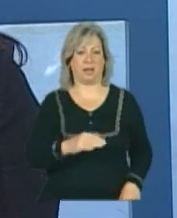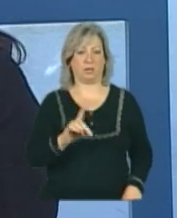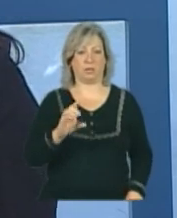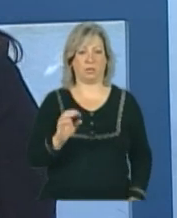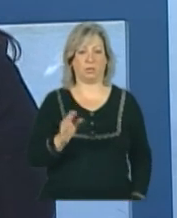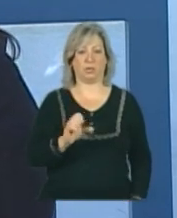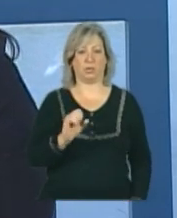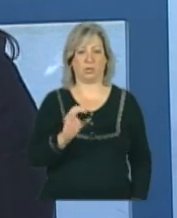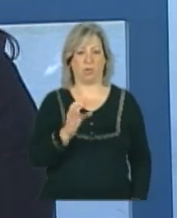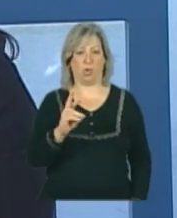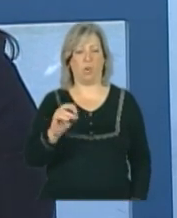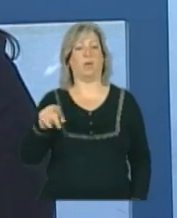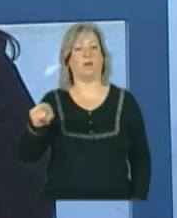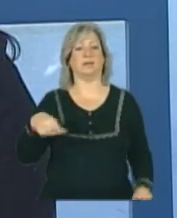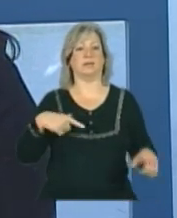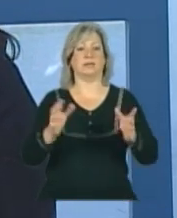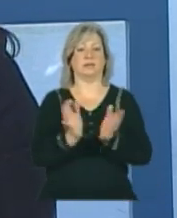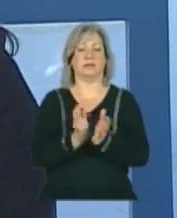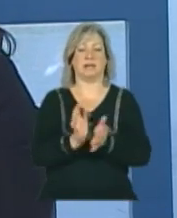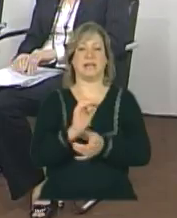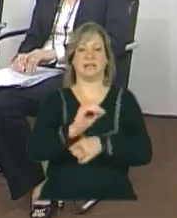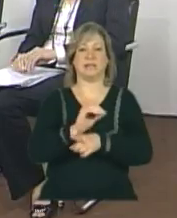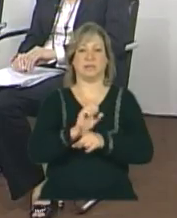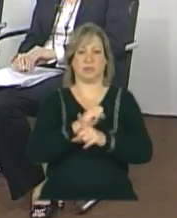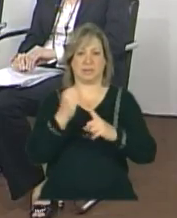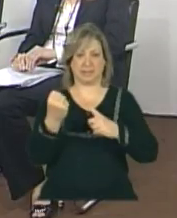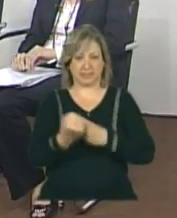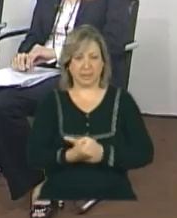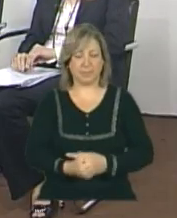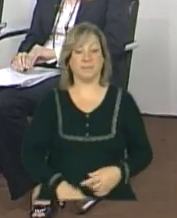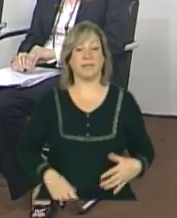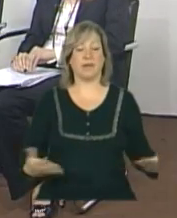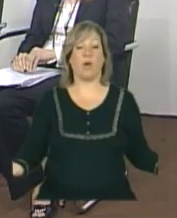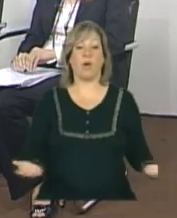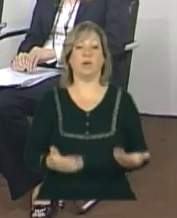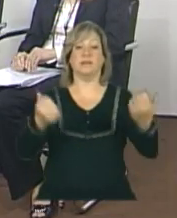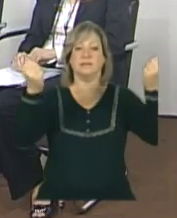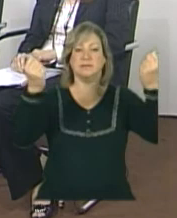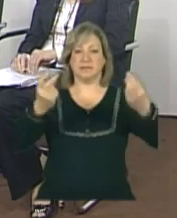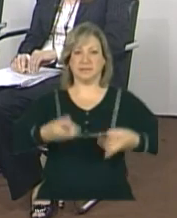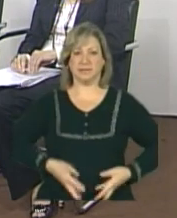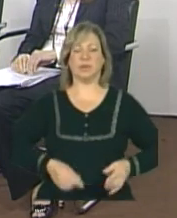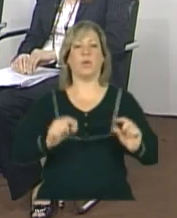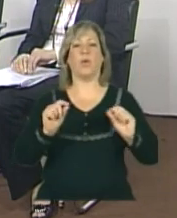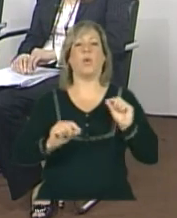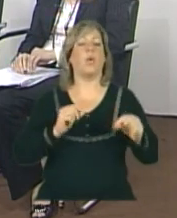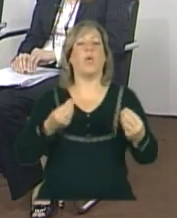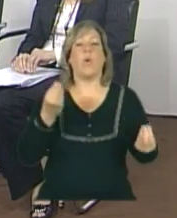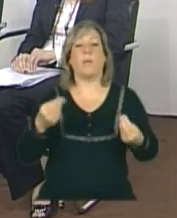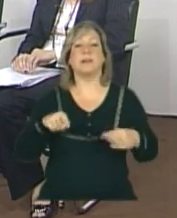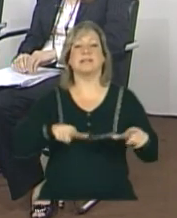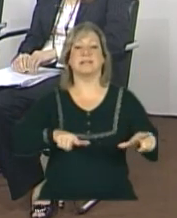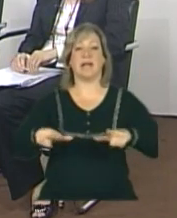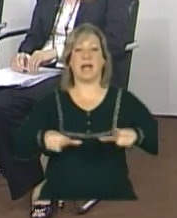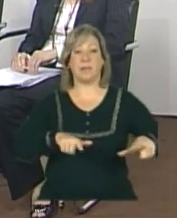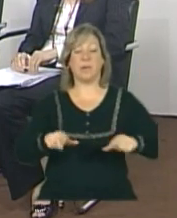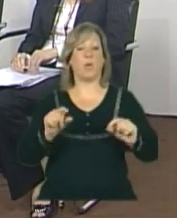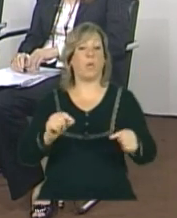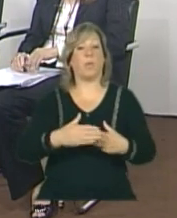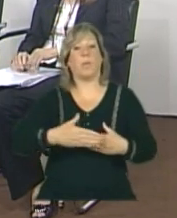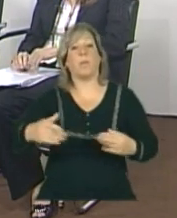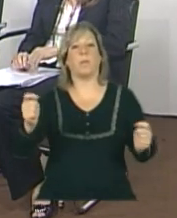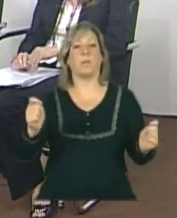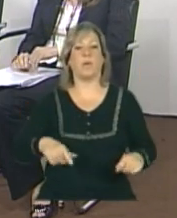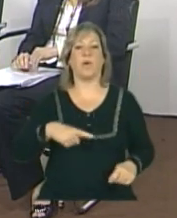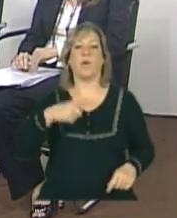Nacional de Assistência Social. Então, a gente já começa aí explicando para as pessoas como que está esse trabalho e a perspectiva